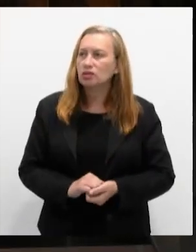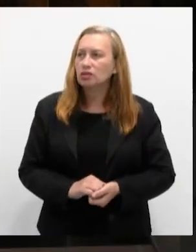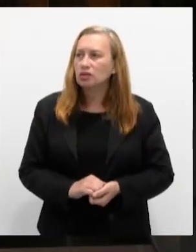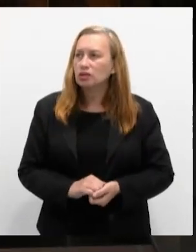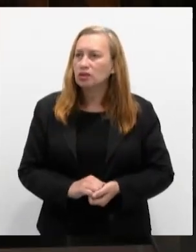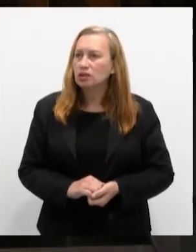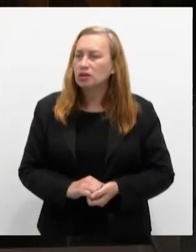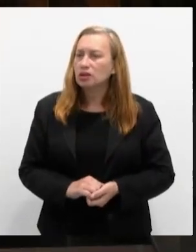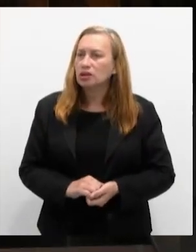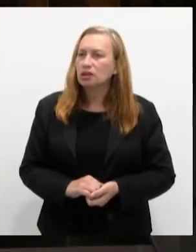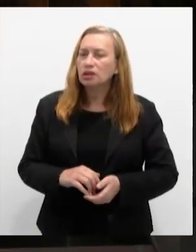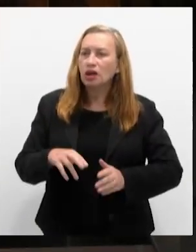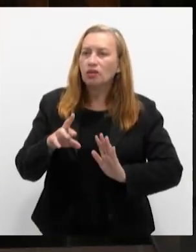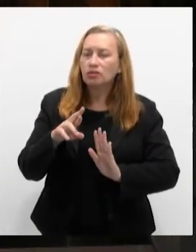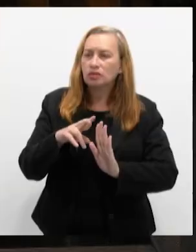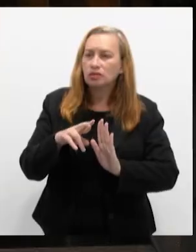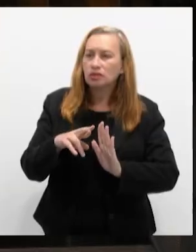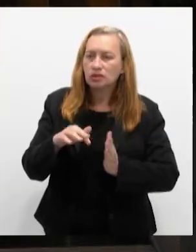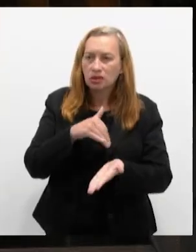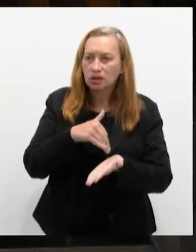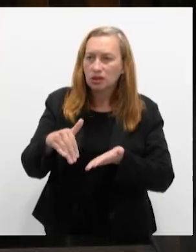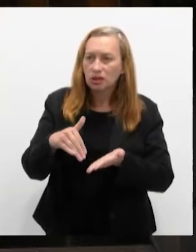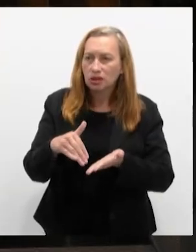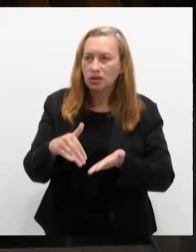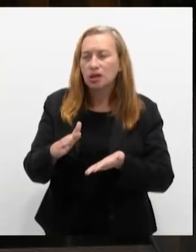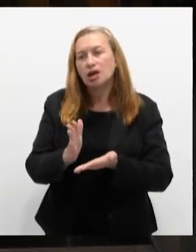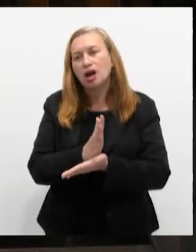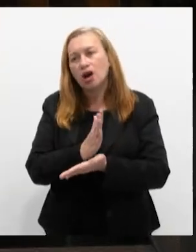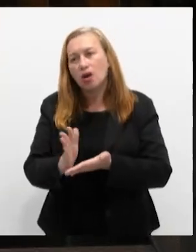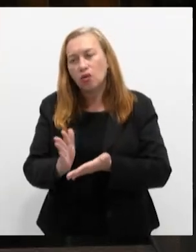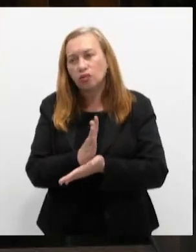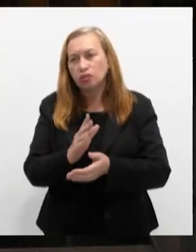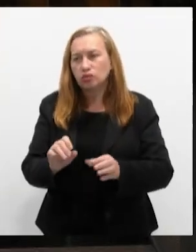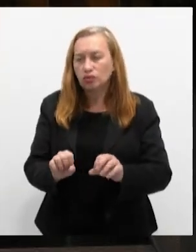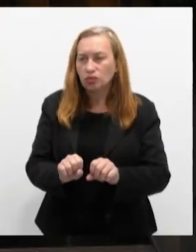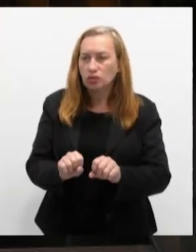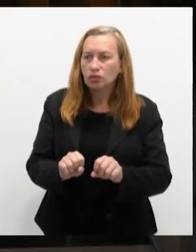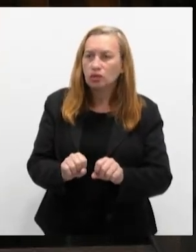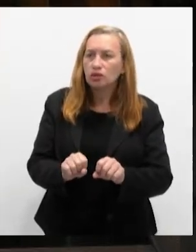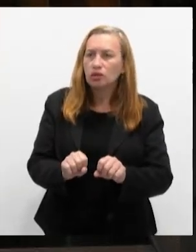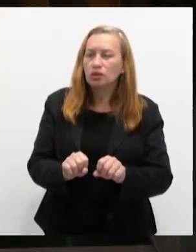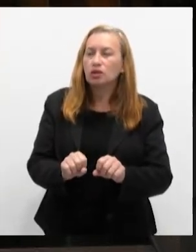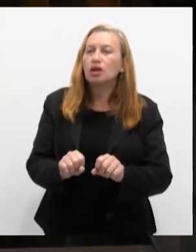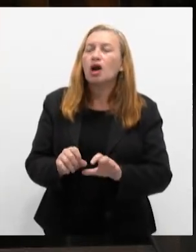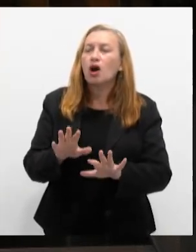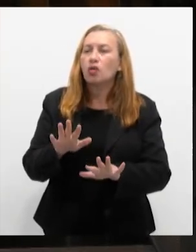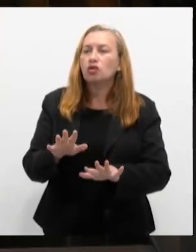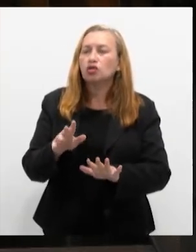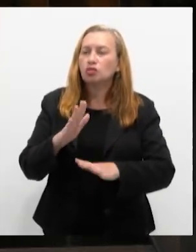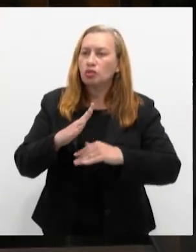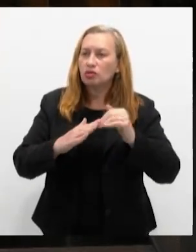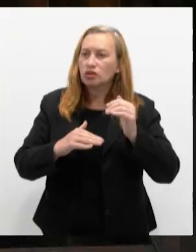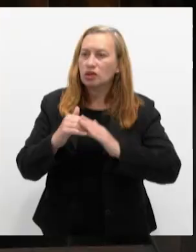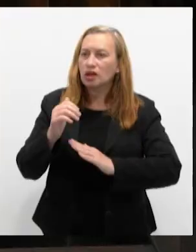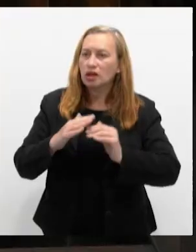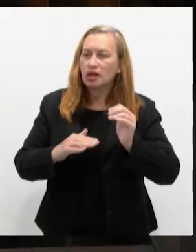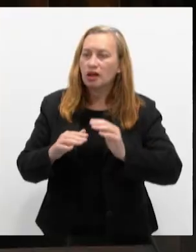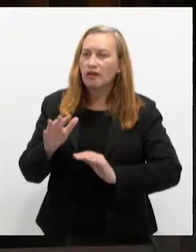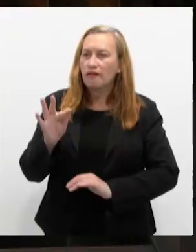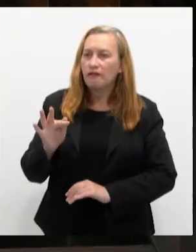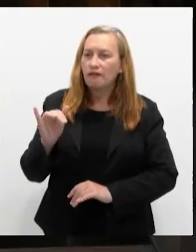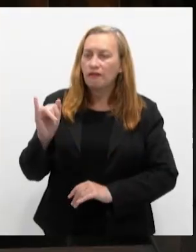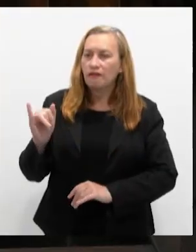nas secretarias se quebrar algumas isonomias. Os profissionais do FIPERJ, por exemplo, têm previsto